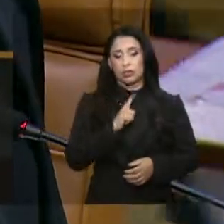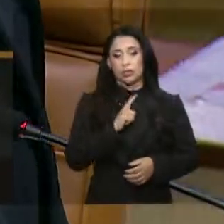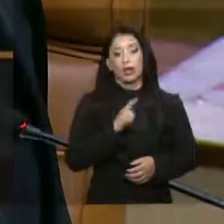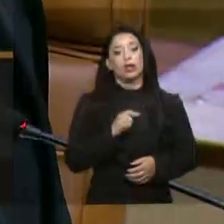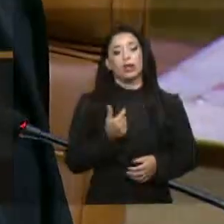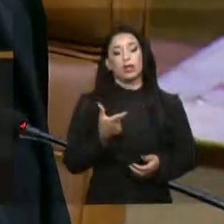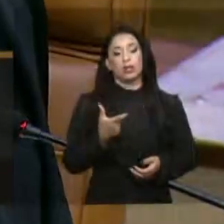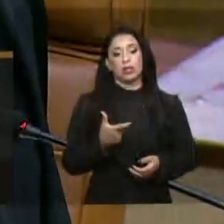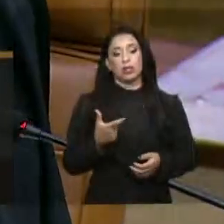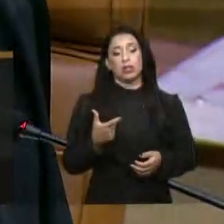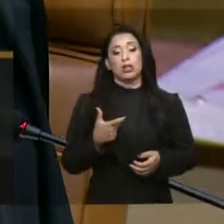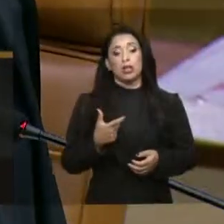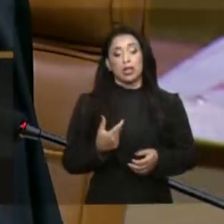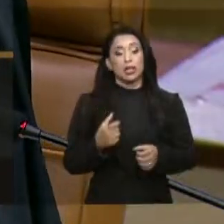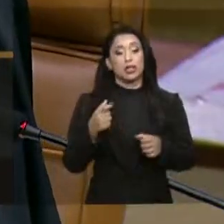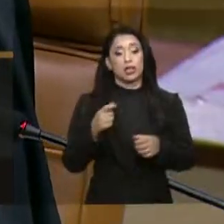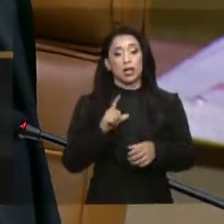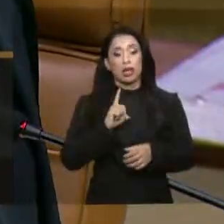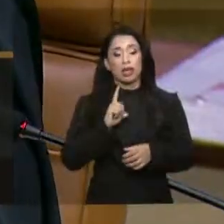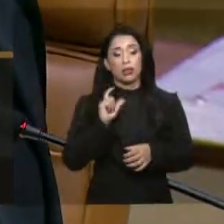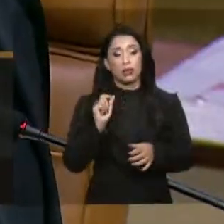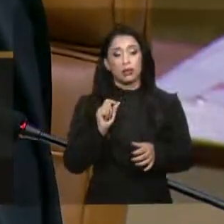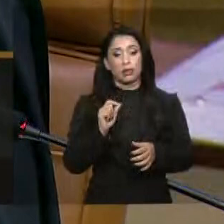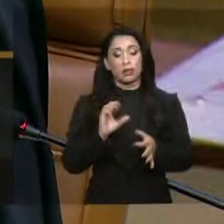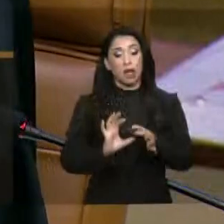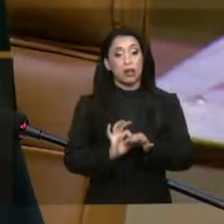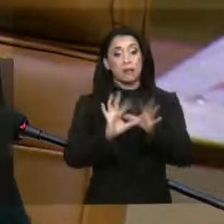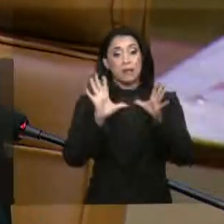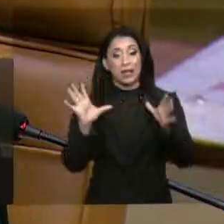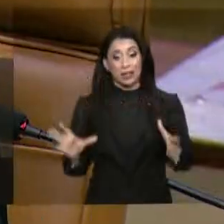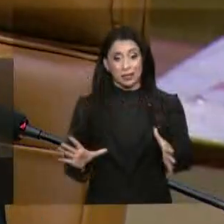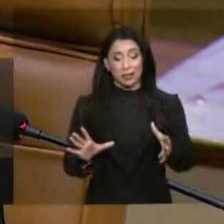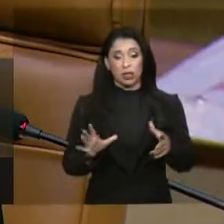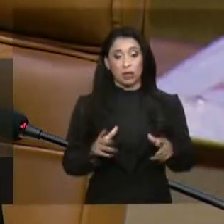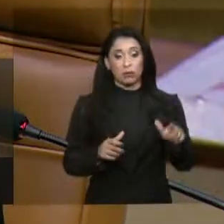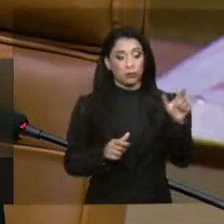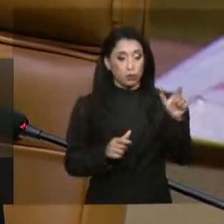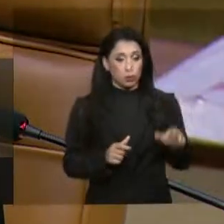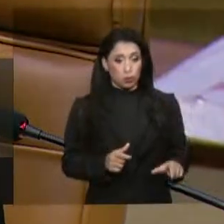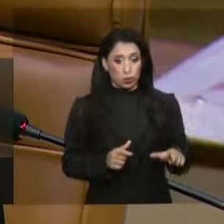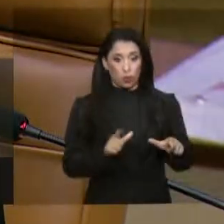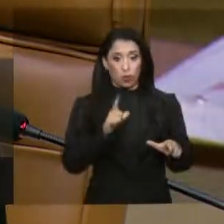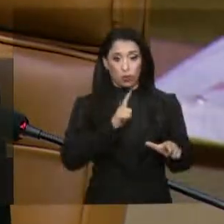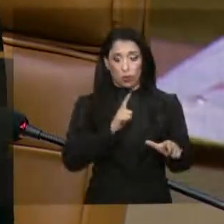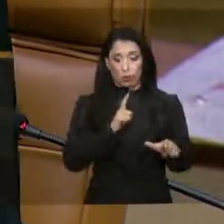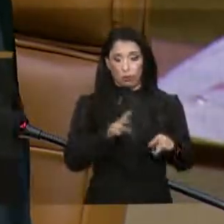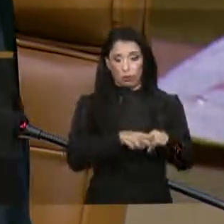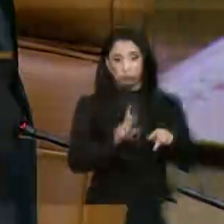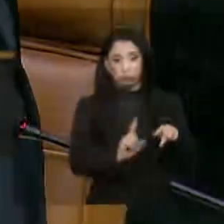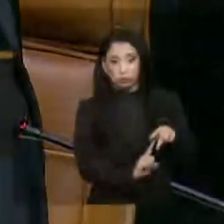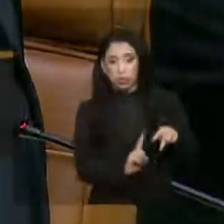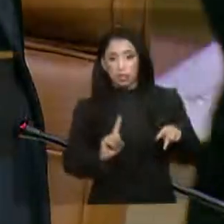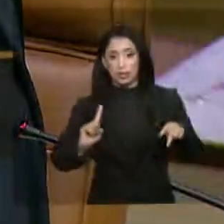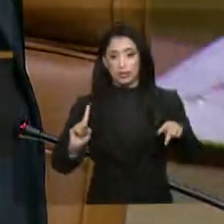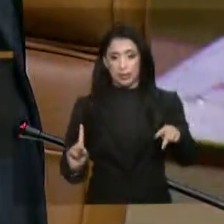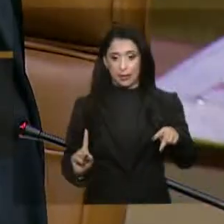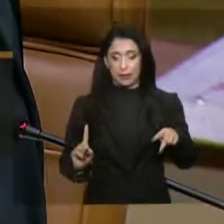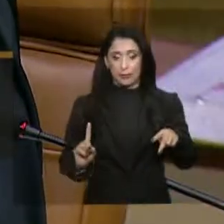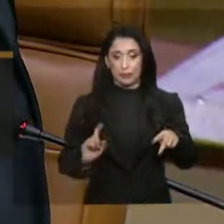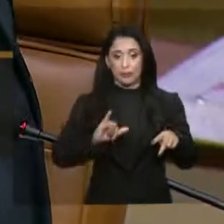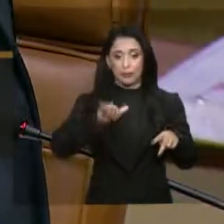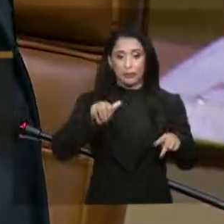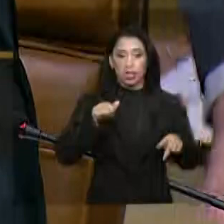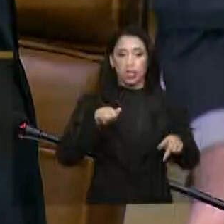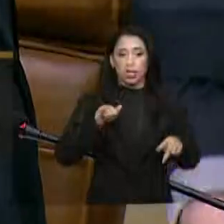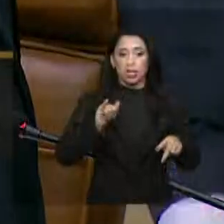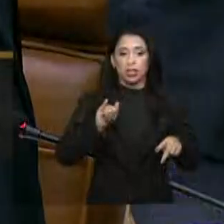13/2/2021. Como resultado disso, foi expedida a ordem de liberação imediata de Jaime Henrique Saad Cormani.